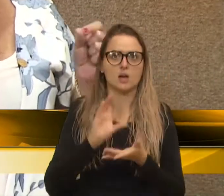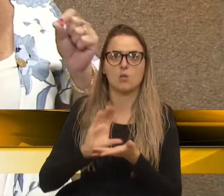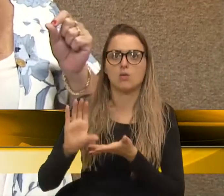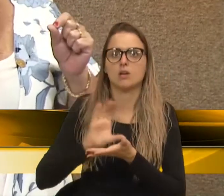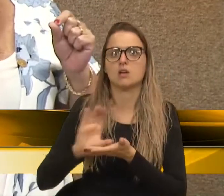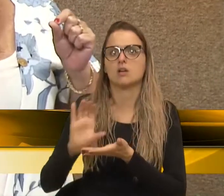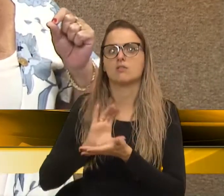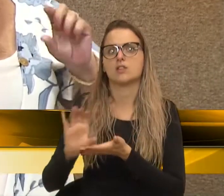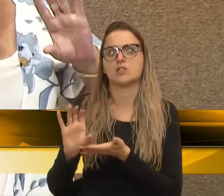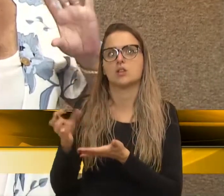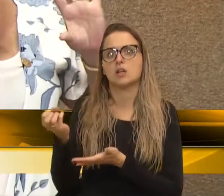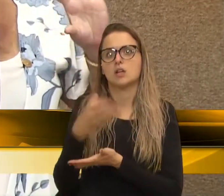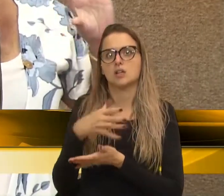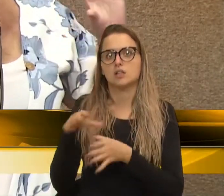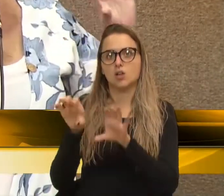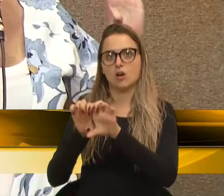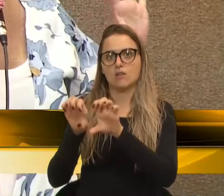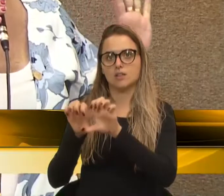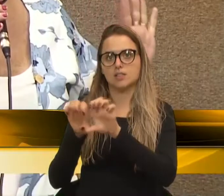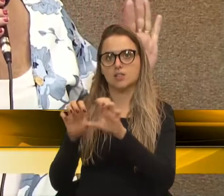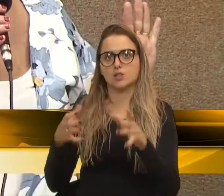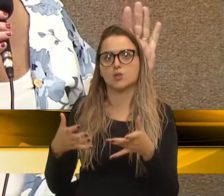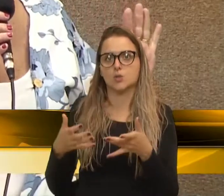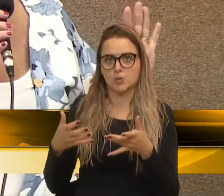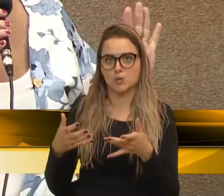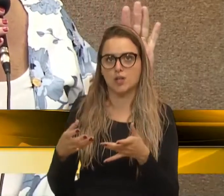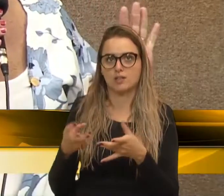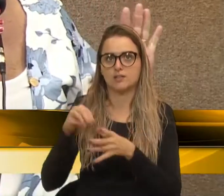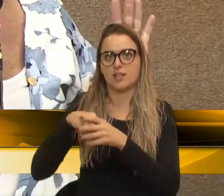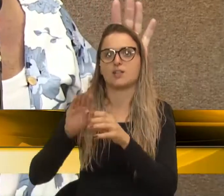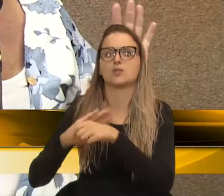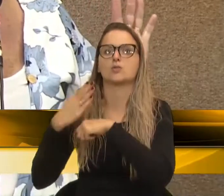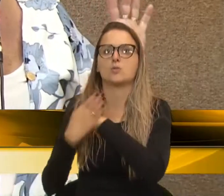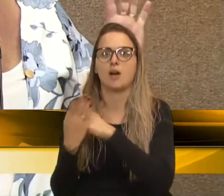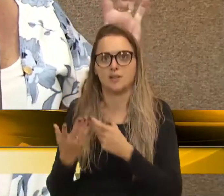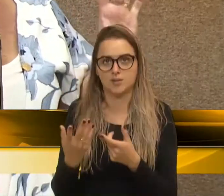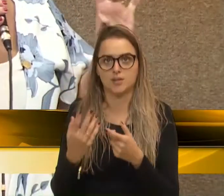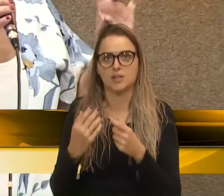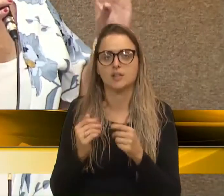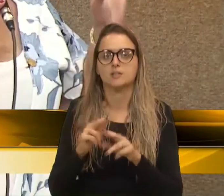mais em equipamento nenhum nos bairros. Por isso que não está